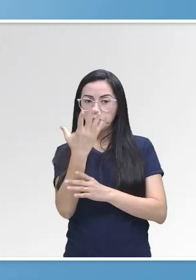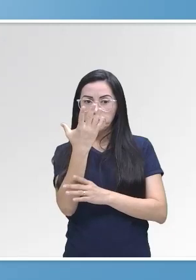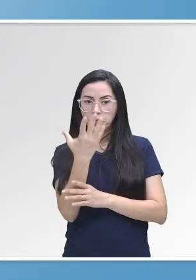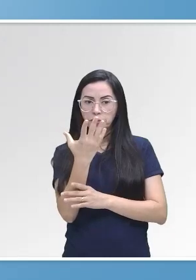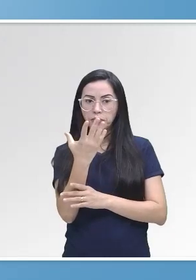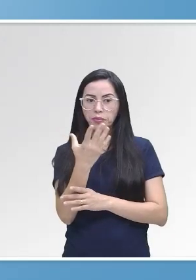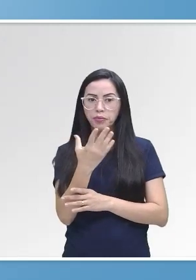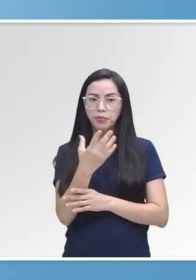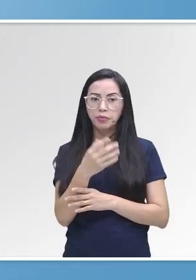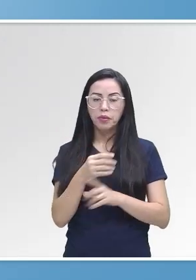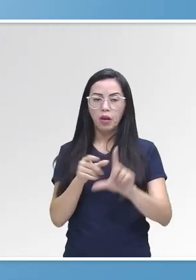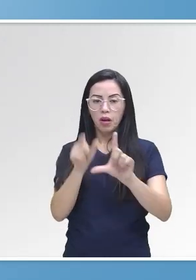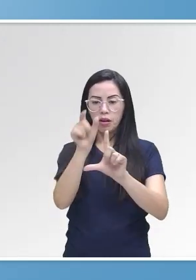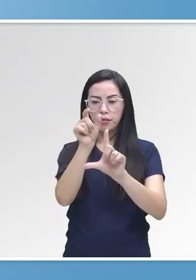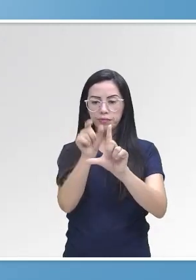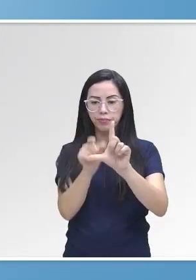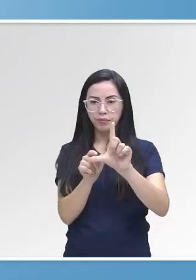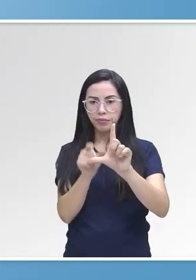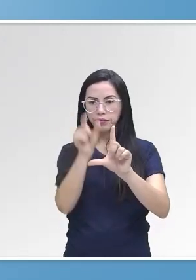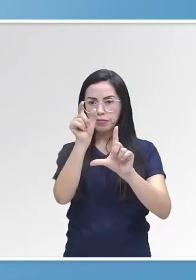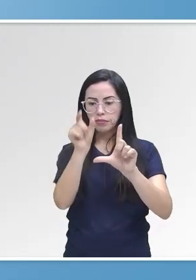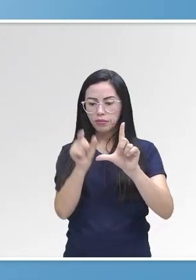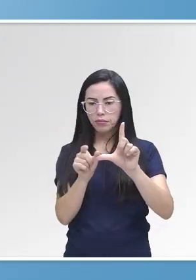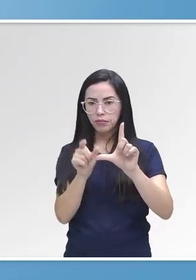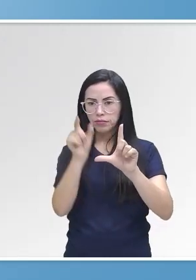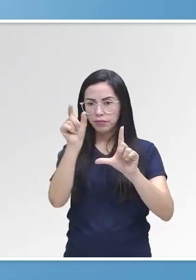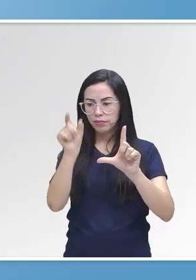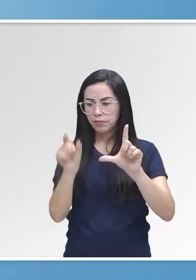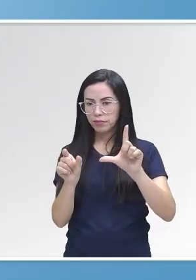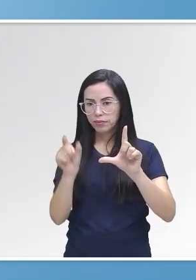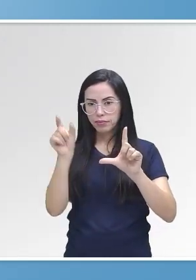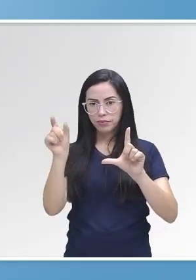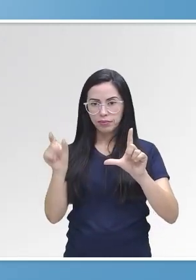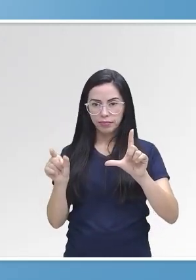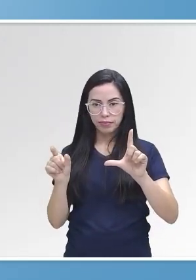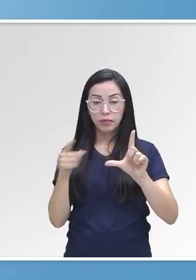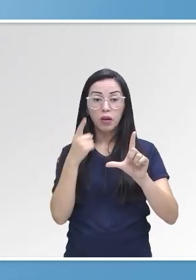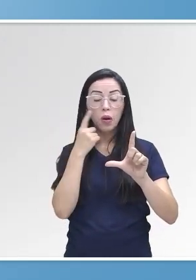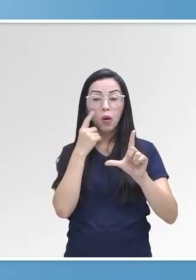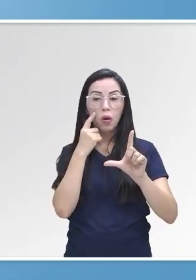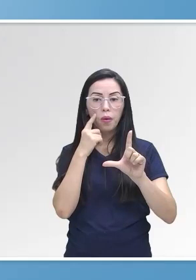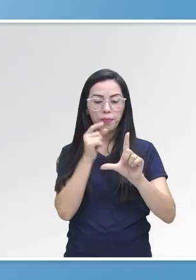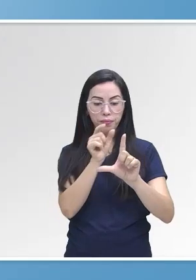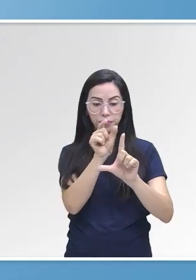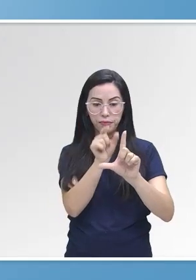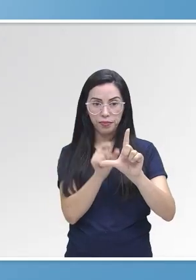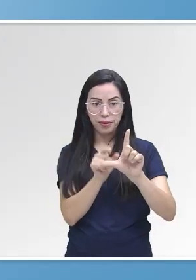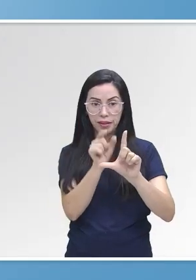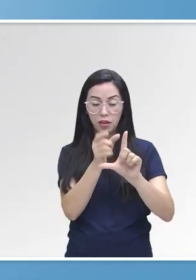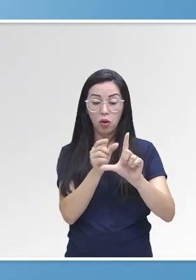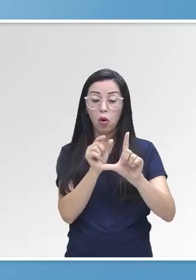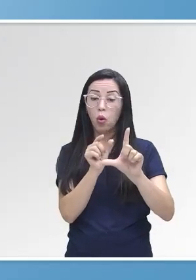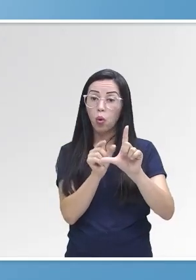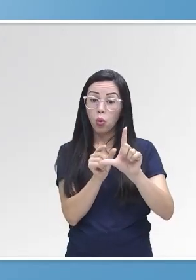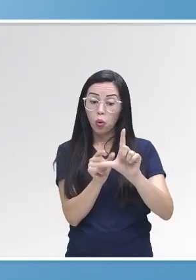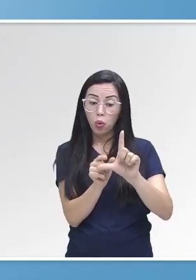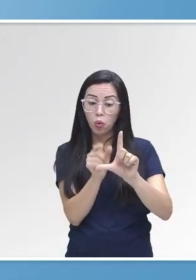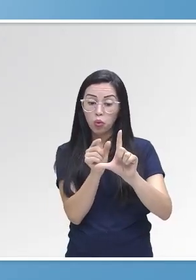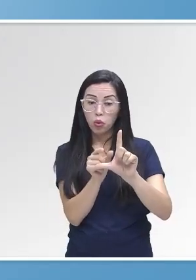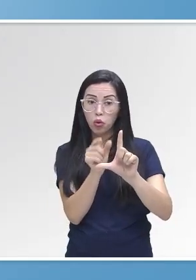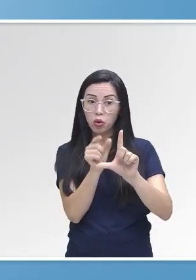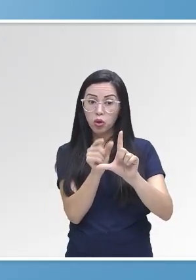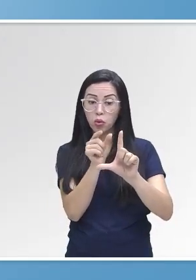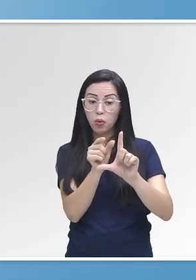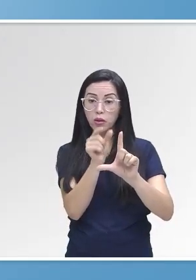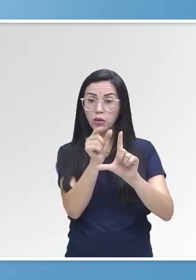uma duas três quatro um dois três quatro cinco seis olha aqui ó Eu